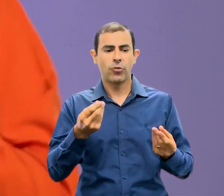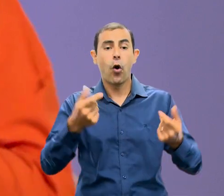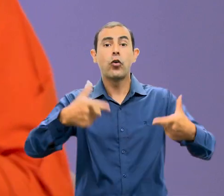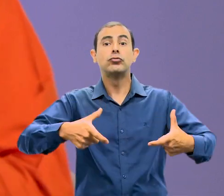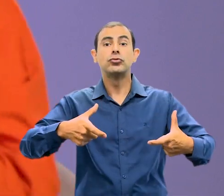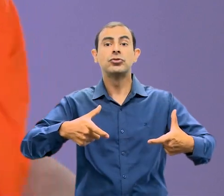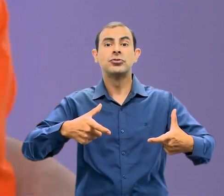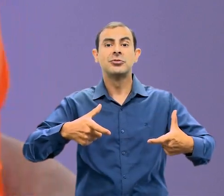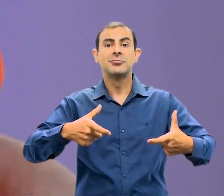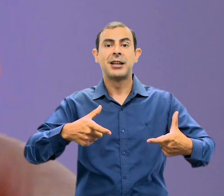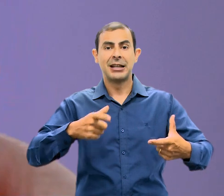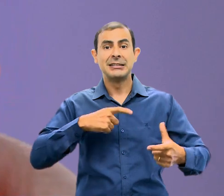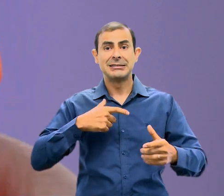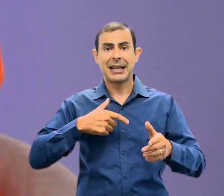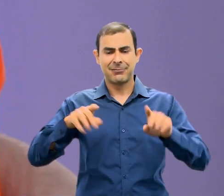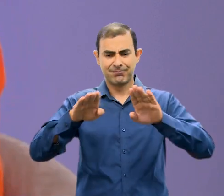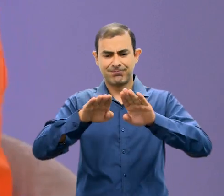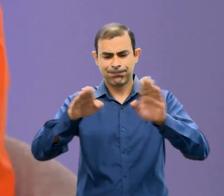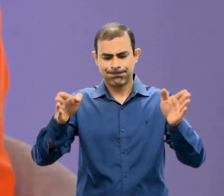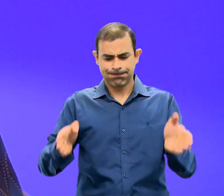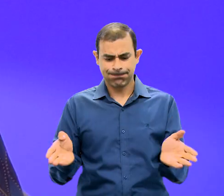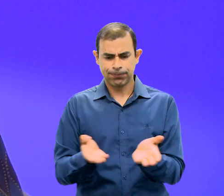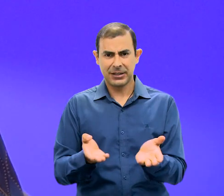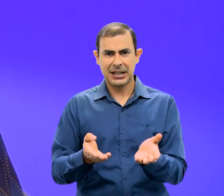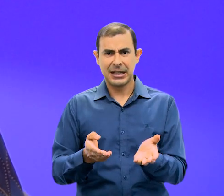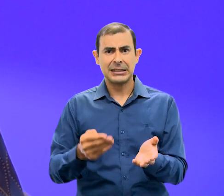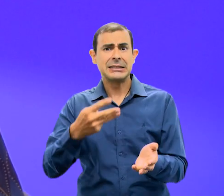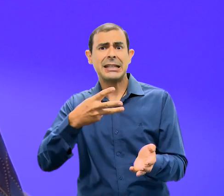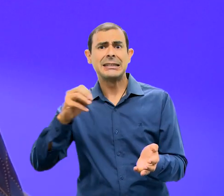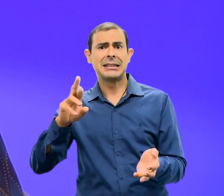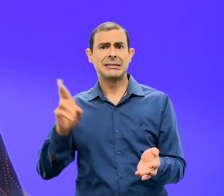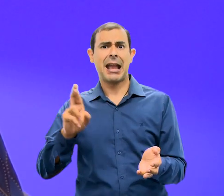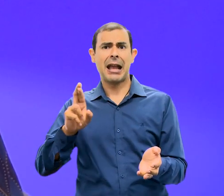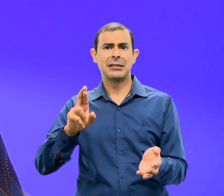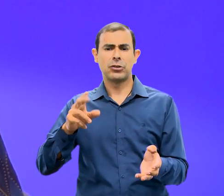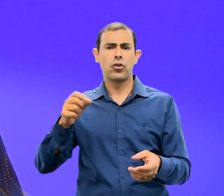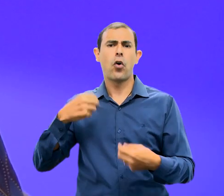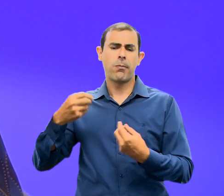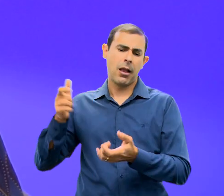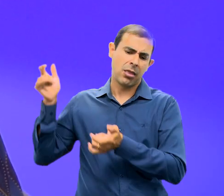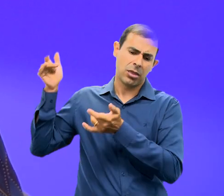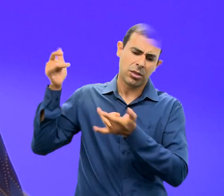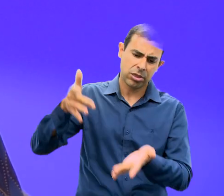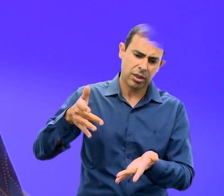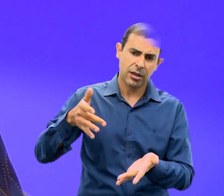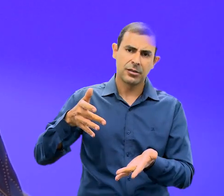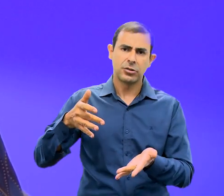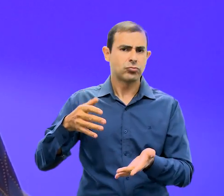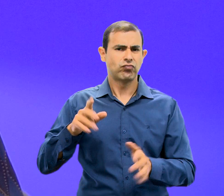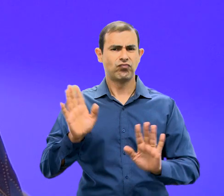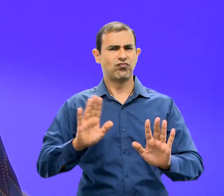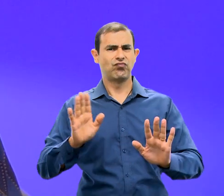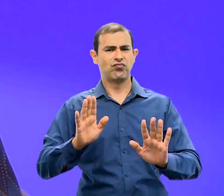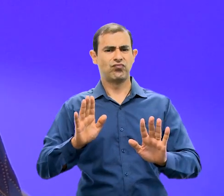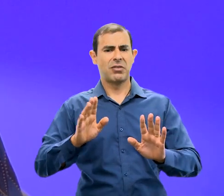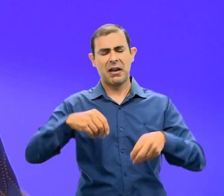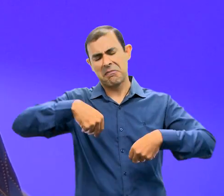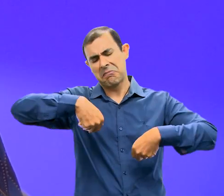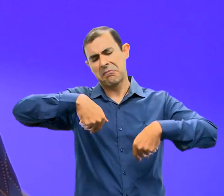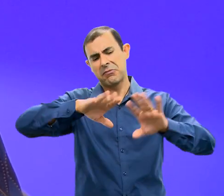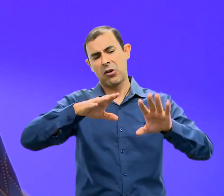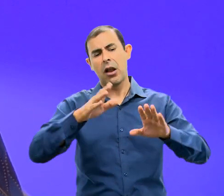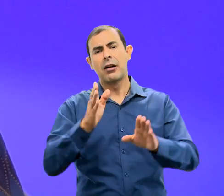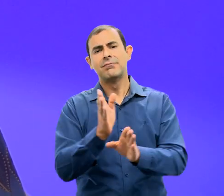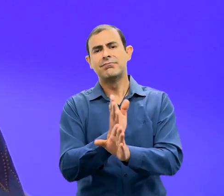Então, alguém que está descartando uma televisão, uma geladeira, não vai gastar R$330 para poder fazer o descarte de um produto inútil.